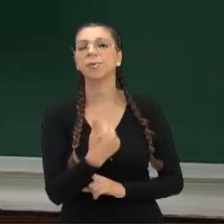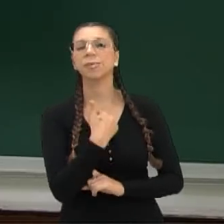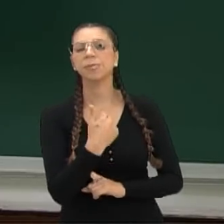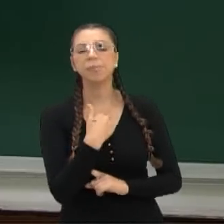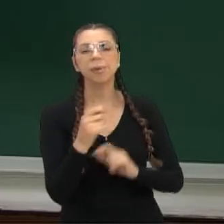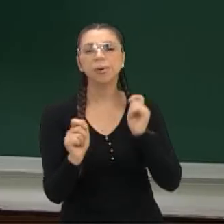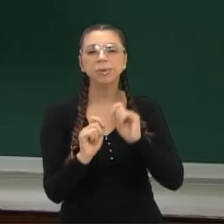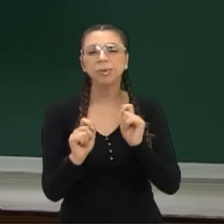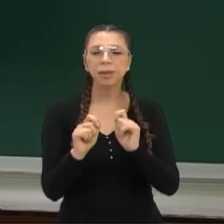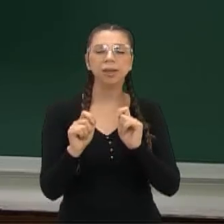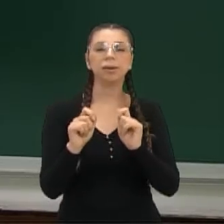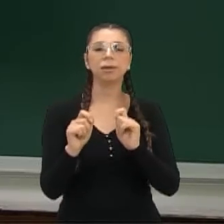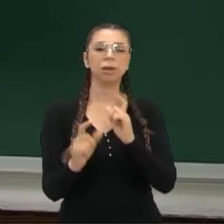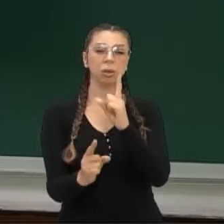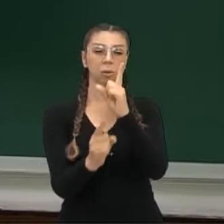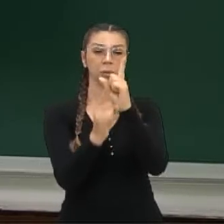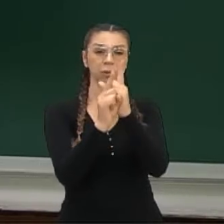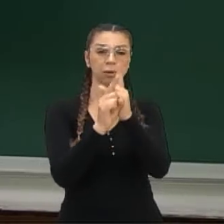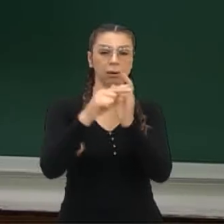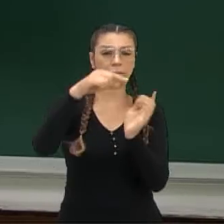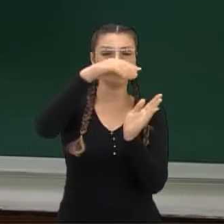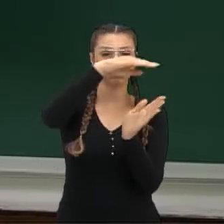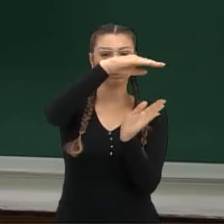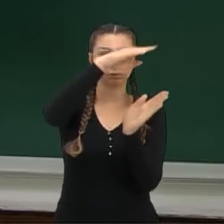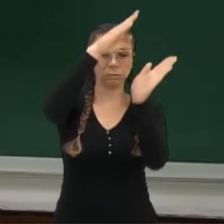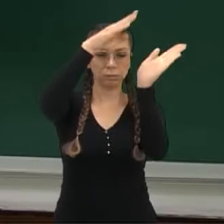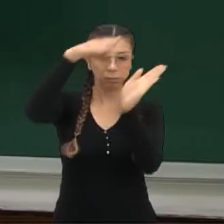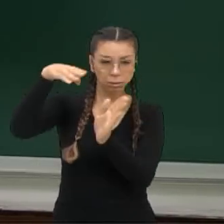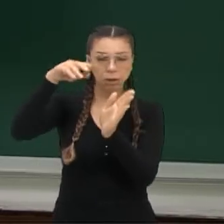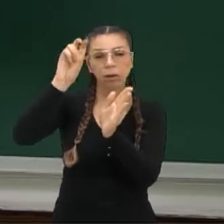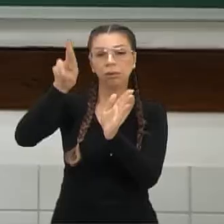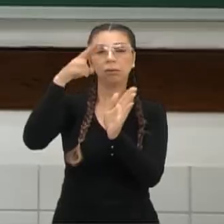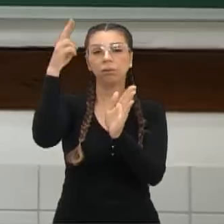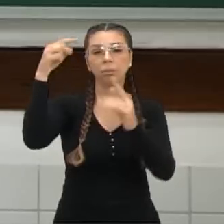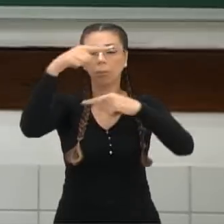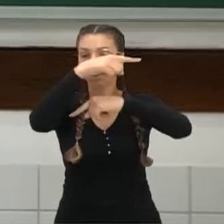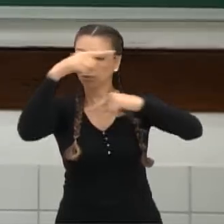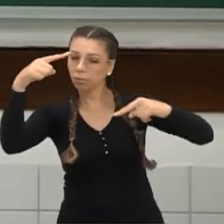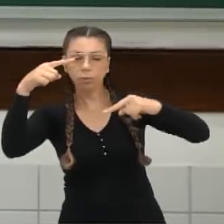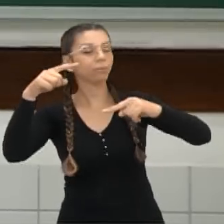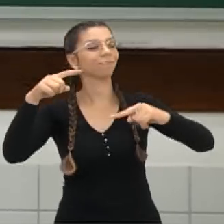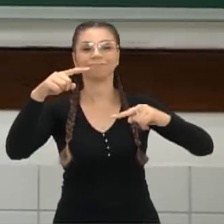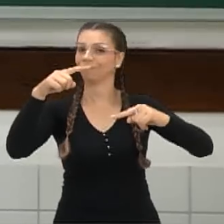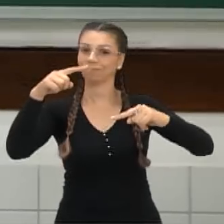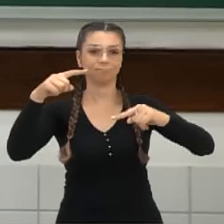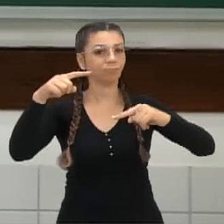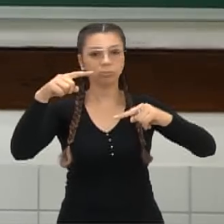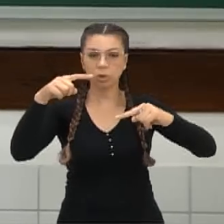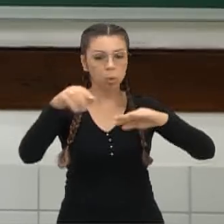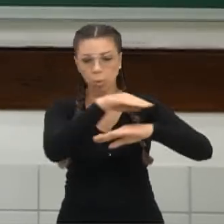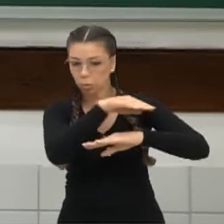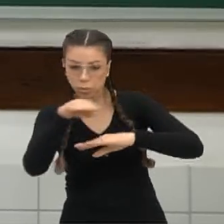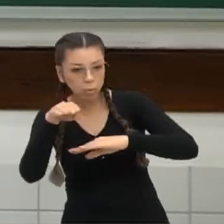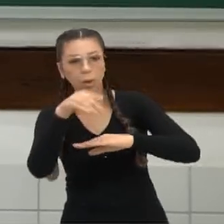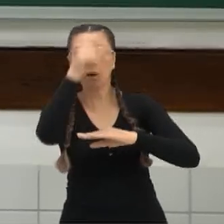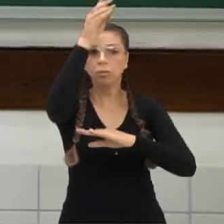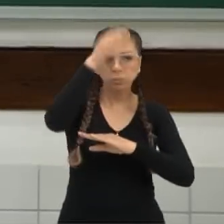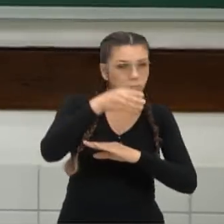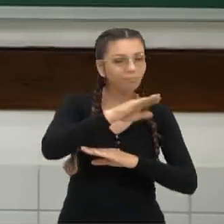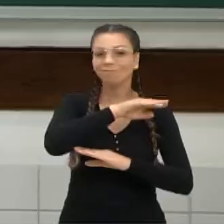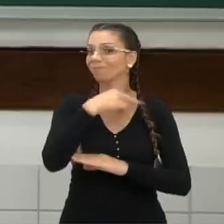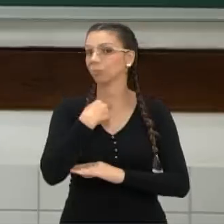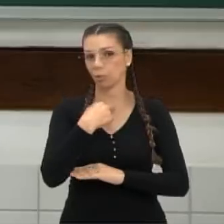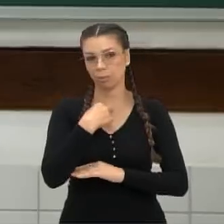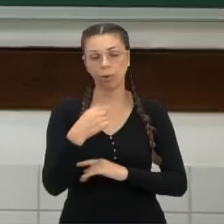primeiro e depois a horizontal? Não. Sabe por quê? Vamos lembrar, lembra uma aula que a professora deu para vocês